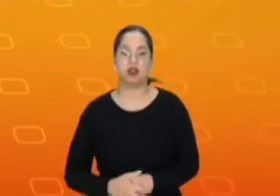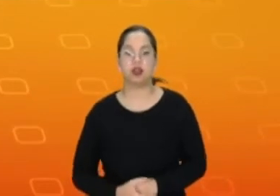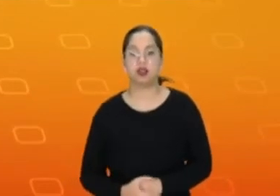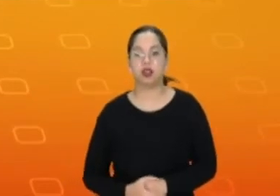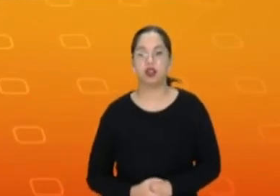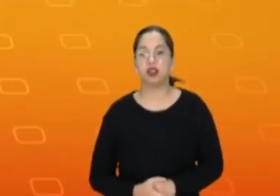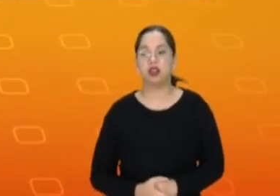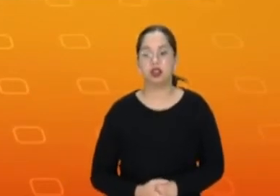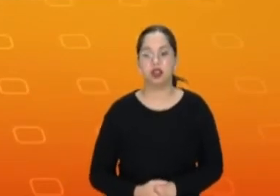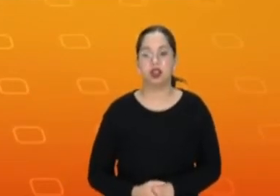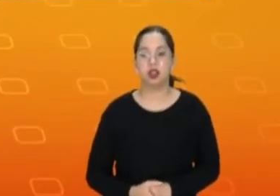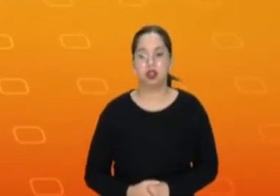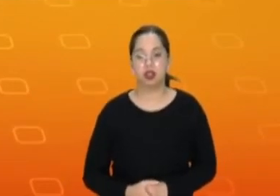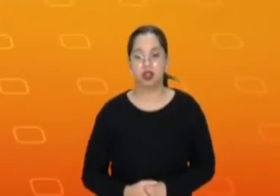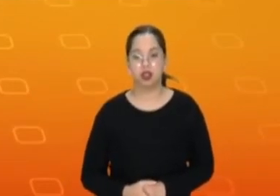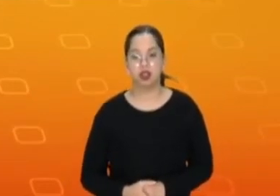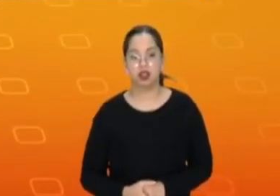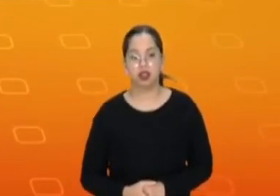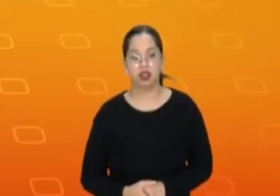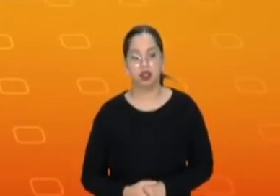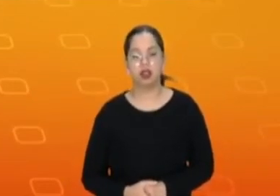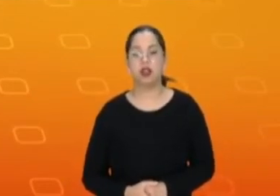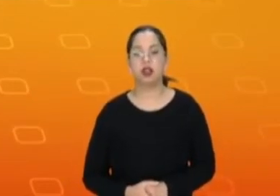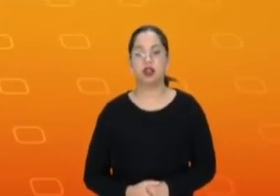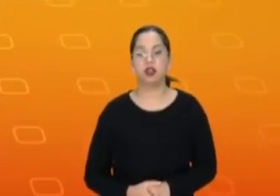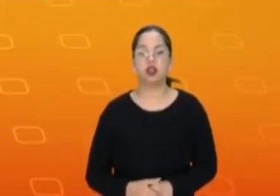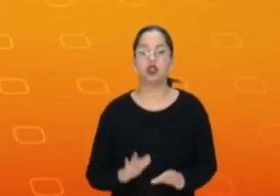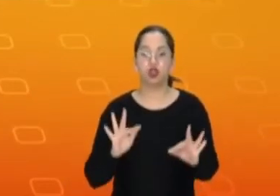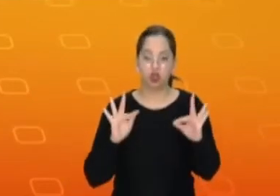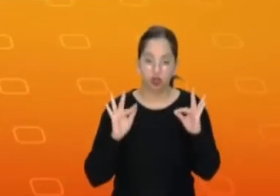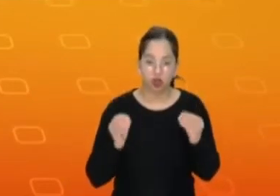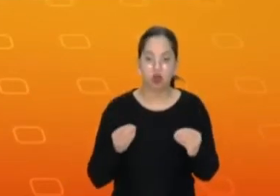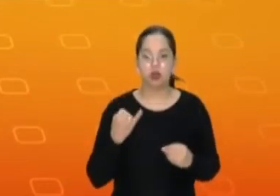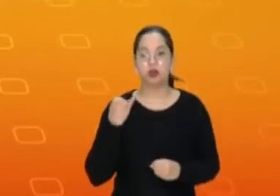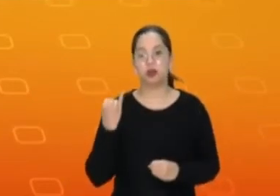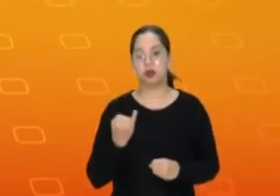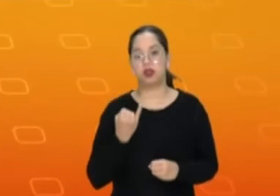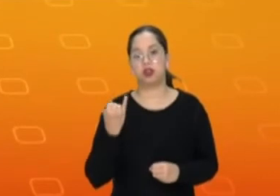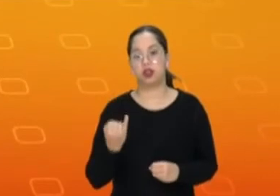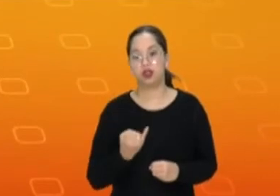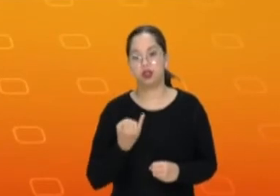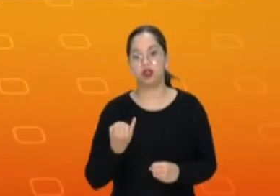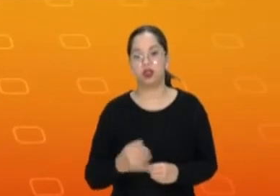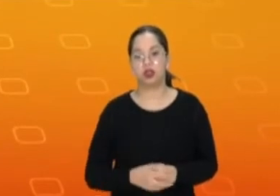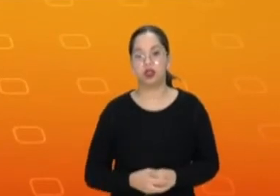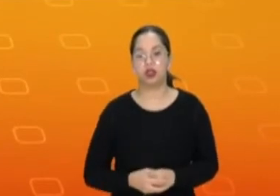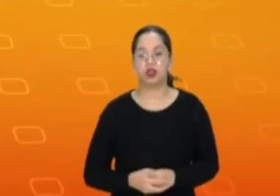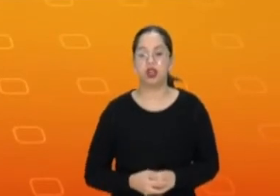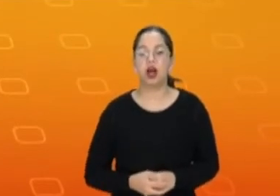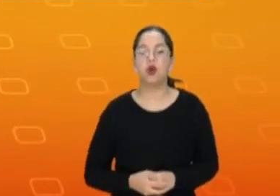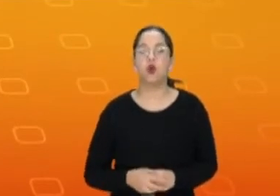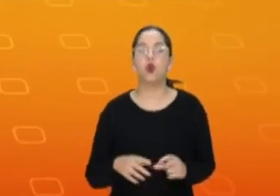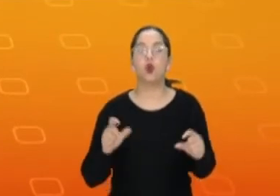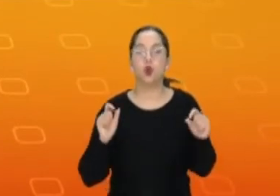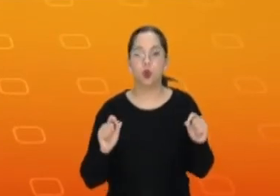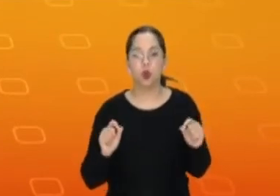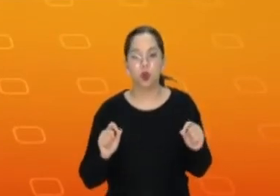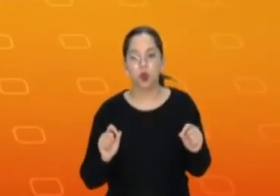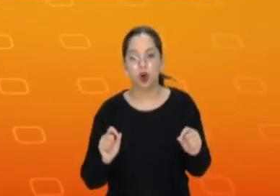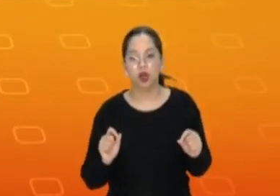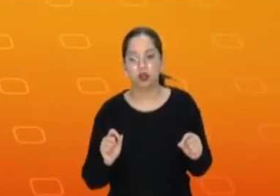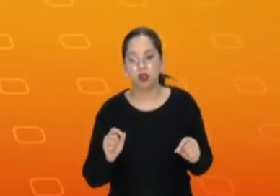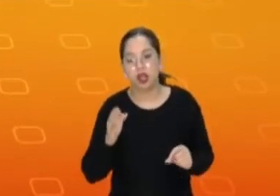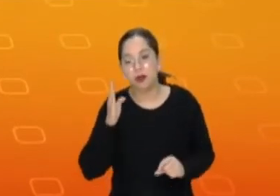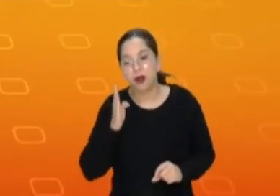de vista, olhando pelo lado estratégico, todos serão importantes. A questão é que não dá para